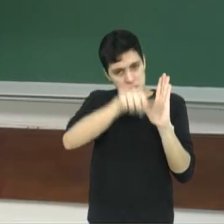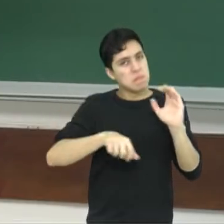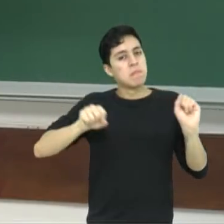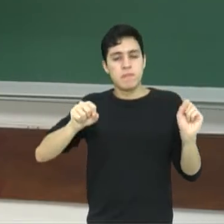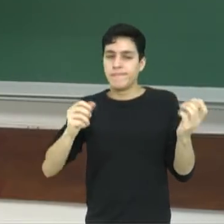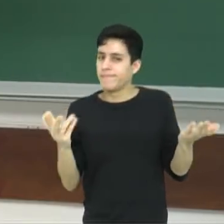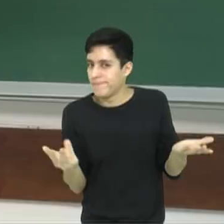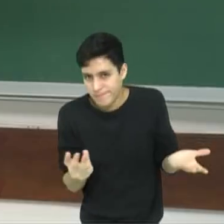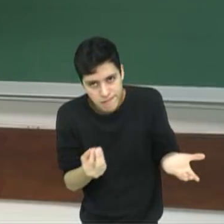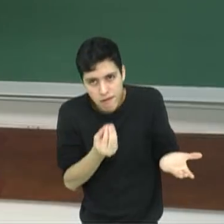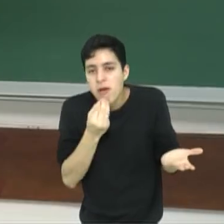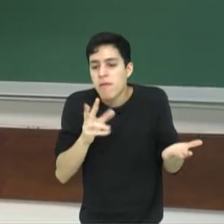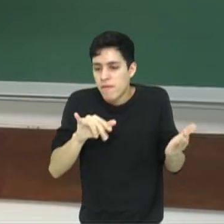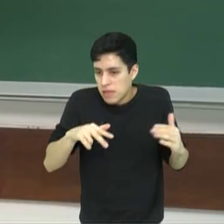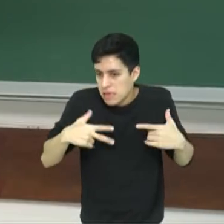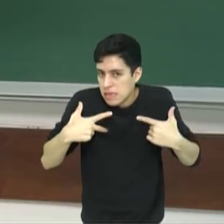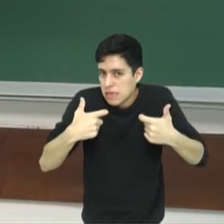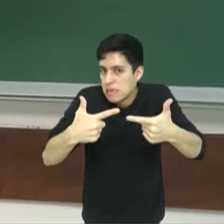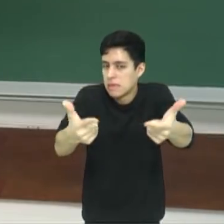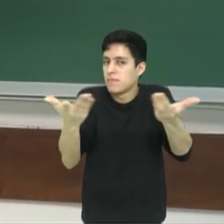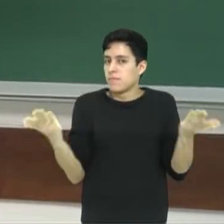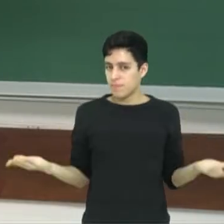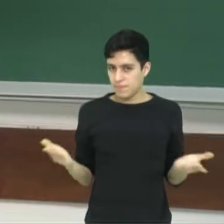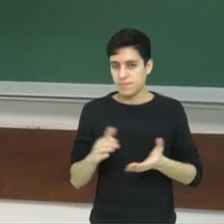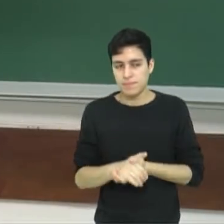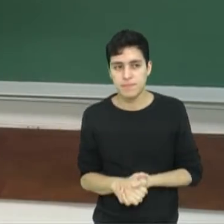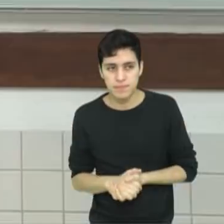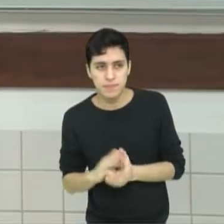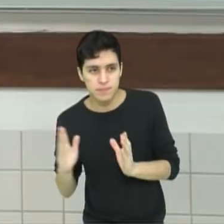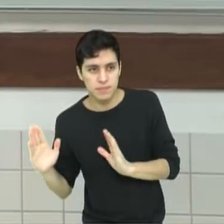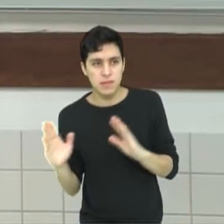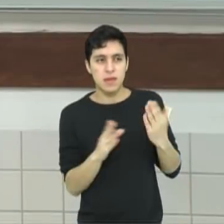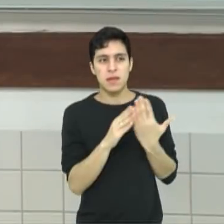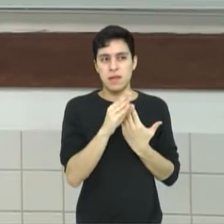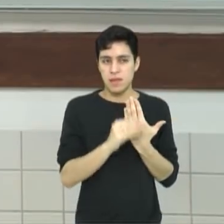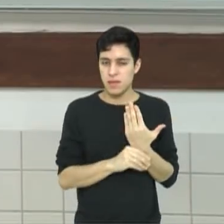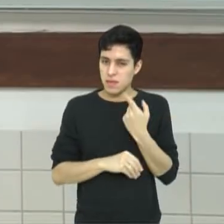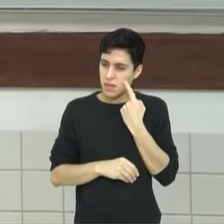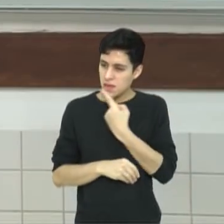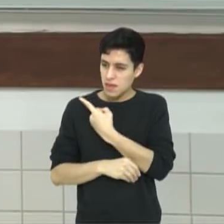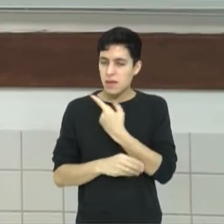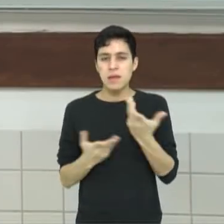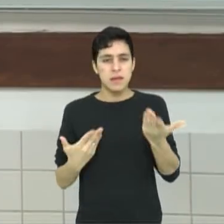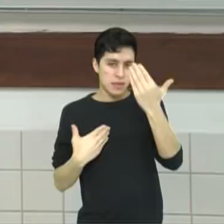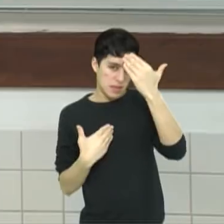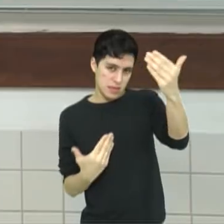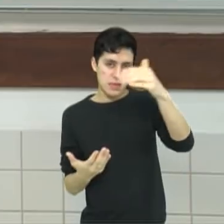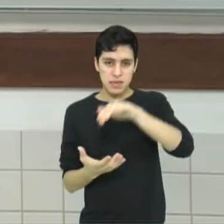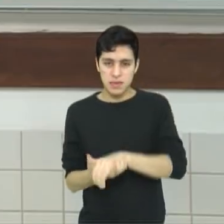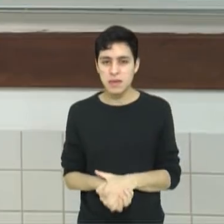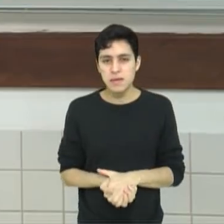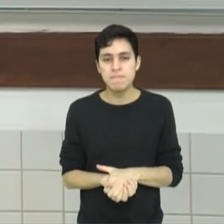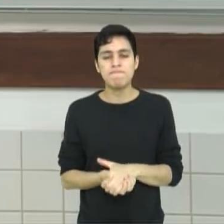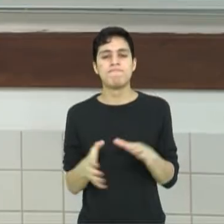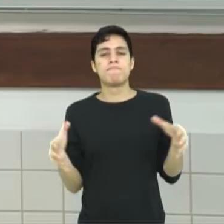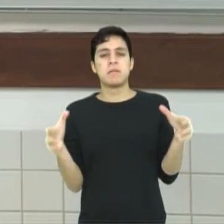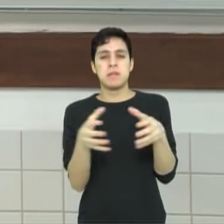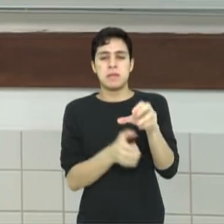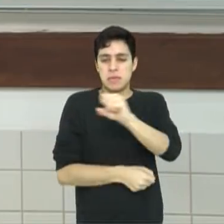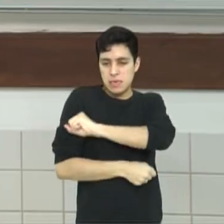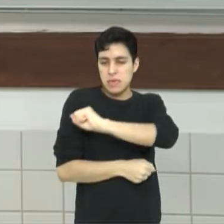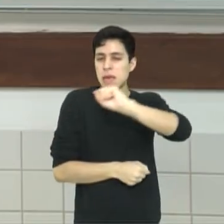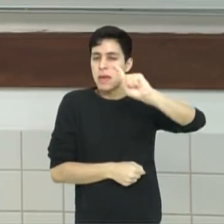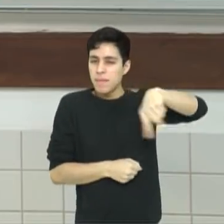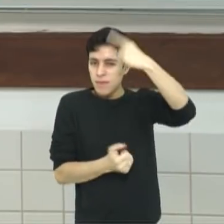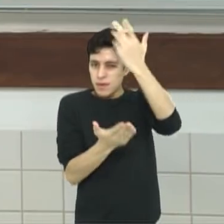ter conflito armado. E o que vocês acham? Referências só. Agradecimento, galerinha do 8º ano. Se encontrando na